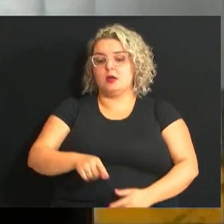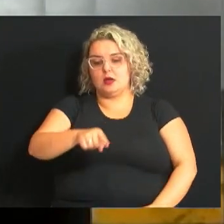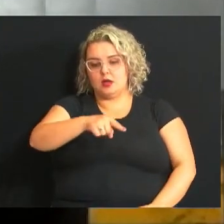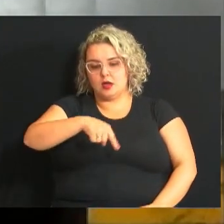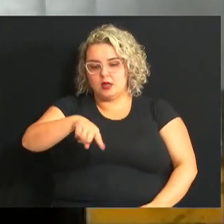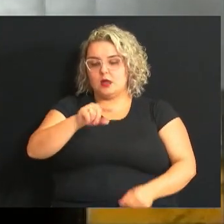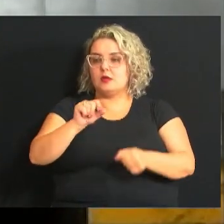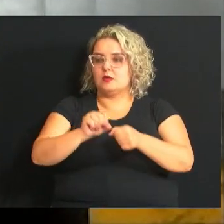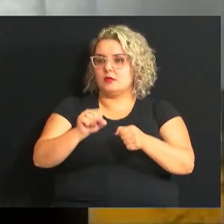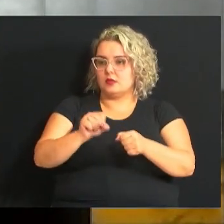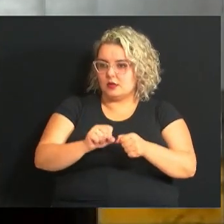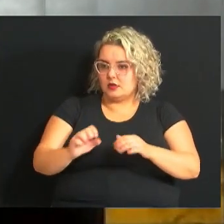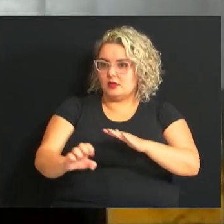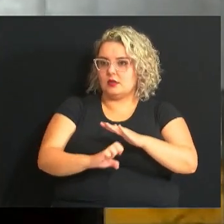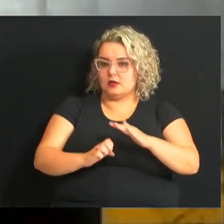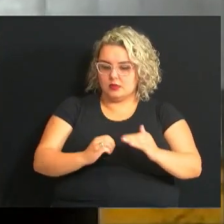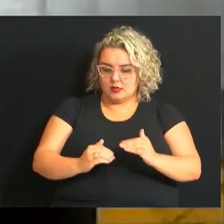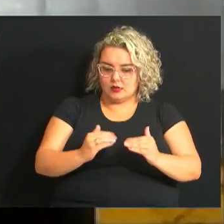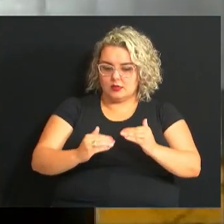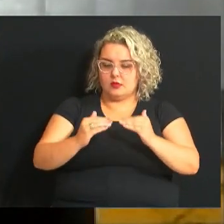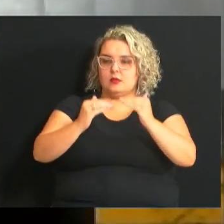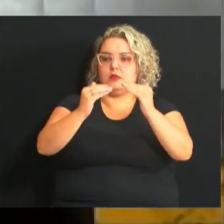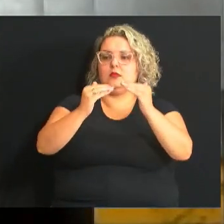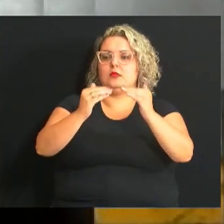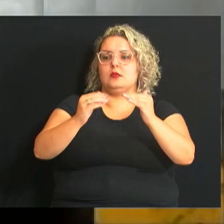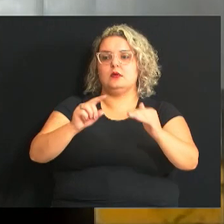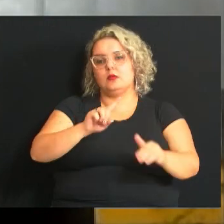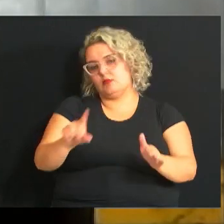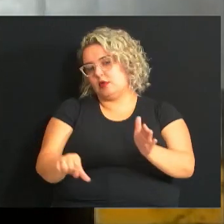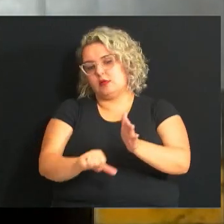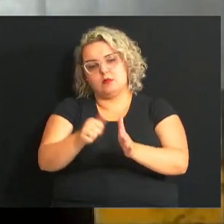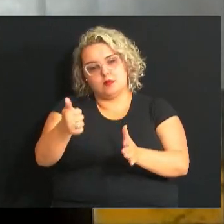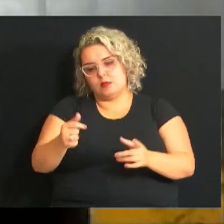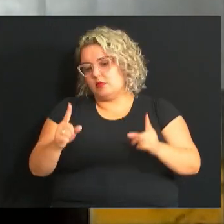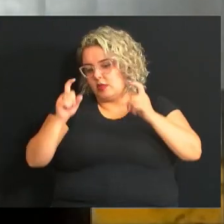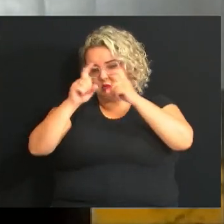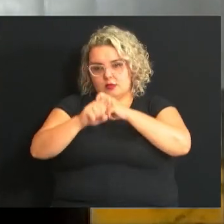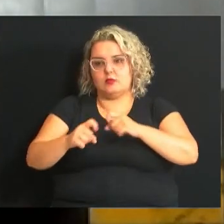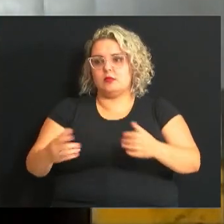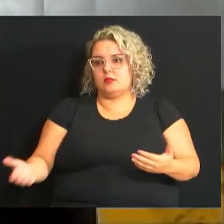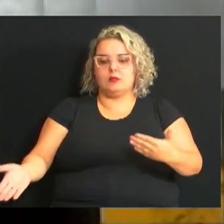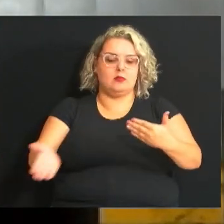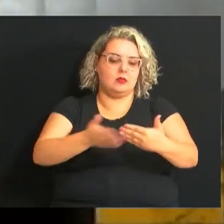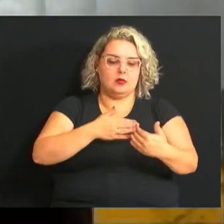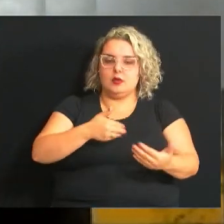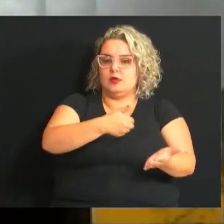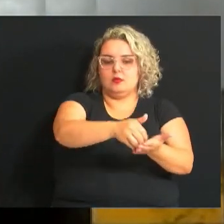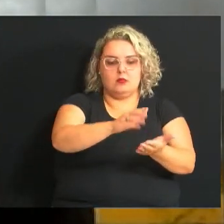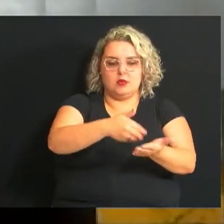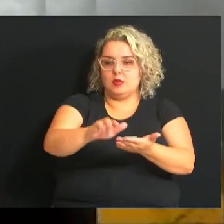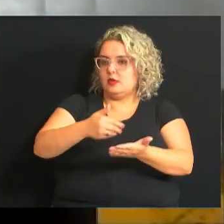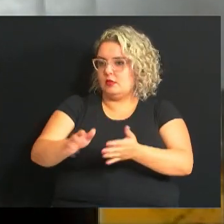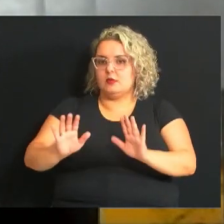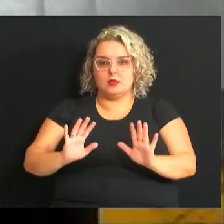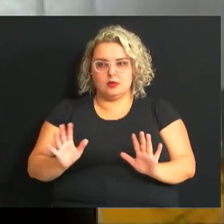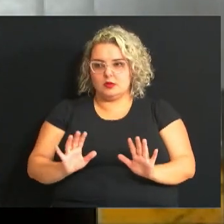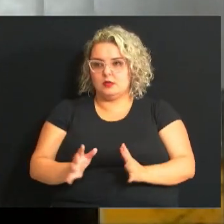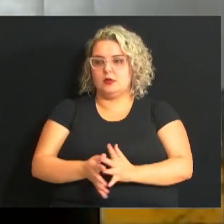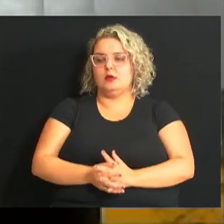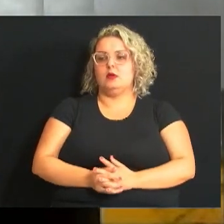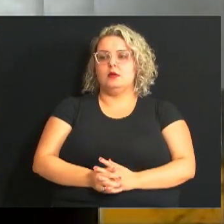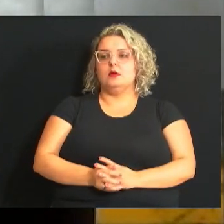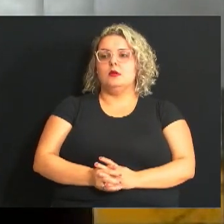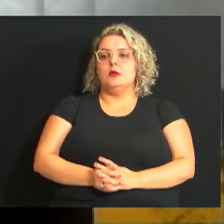empresa performar, não é na primeira dificuldade que a gente iria desmontar esse time, né? Mas viver